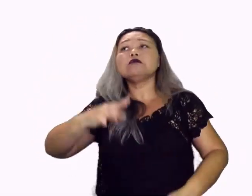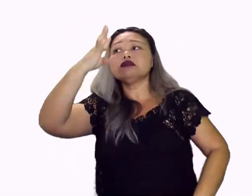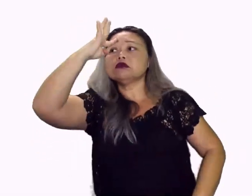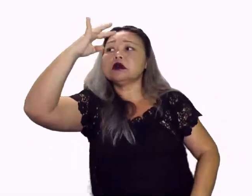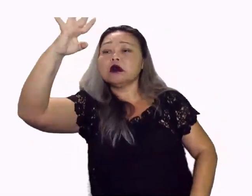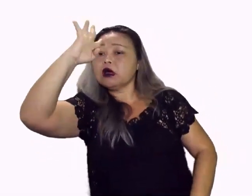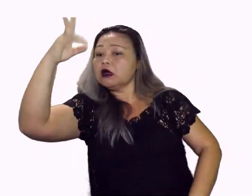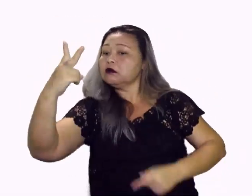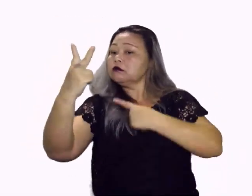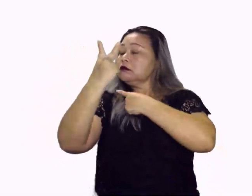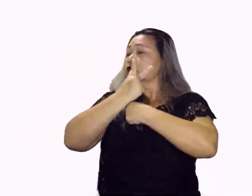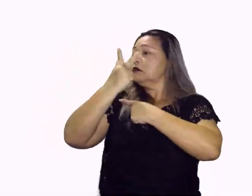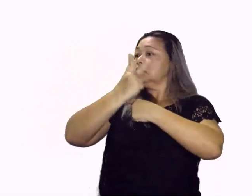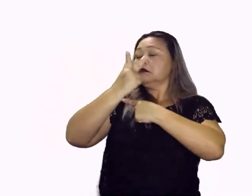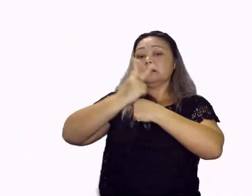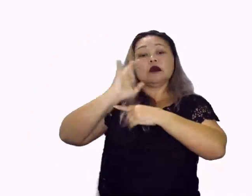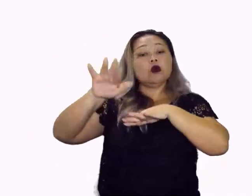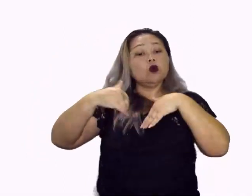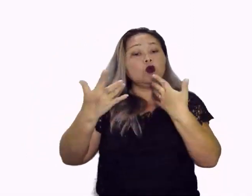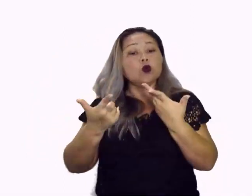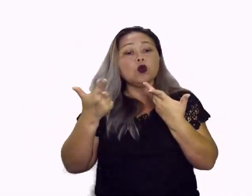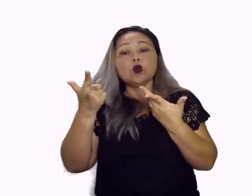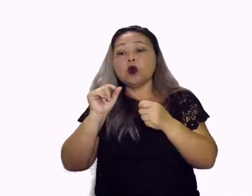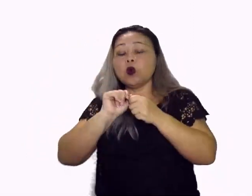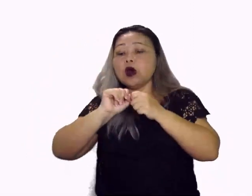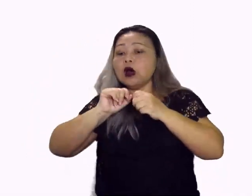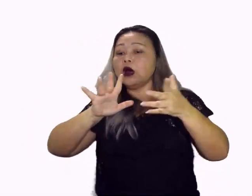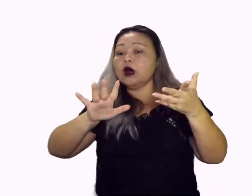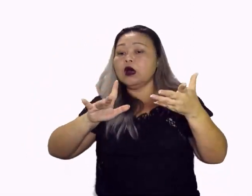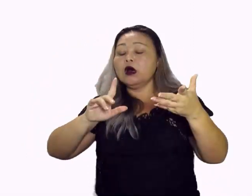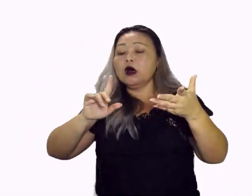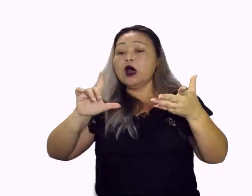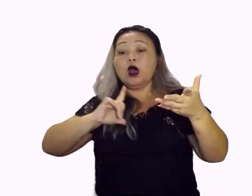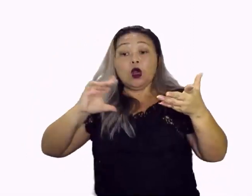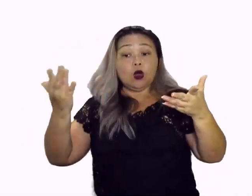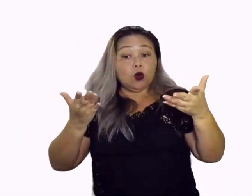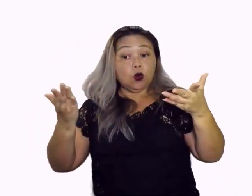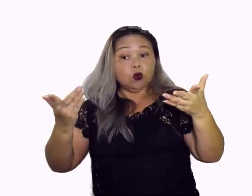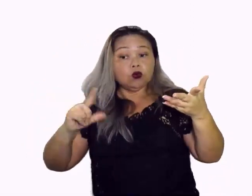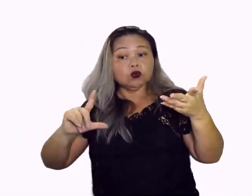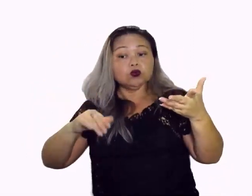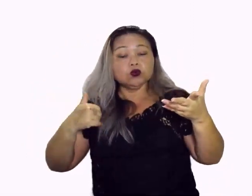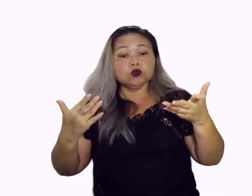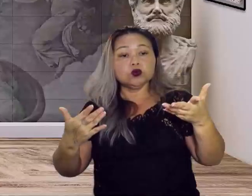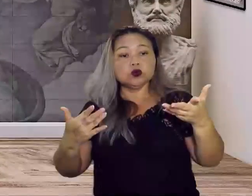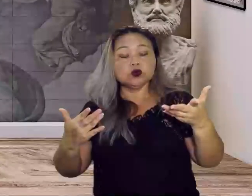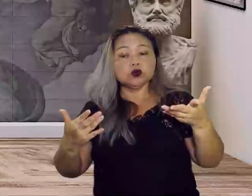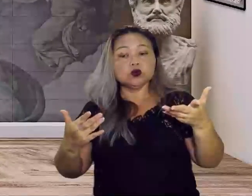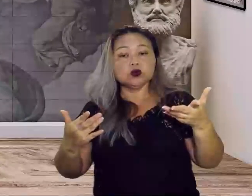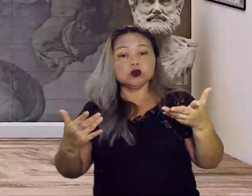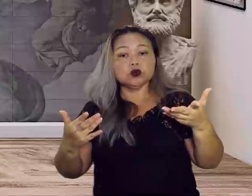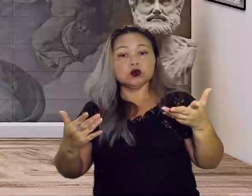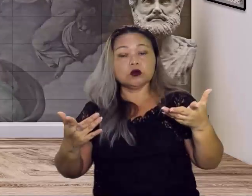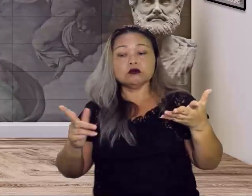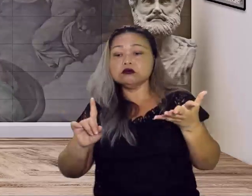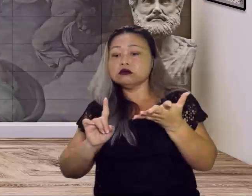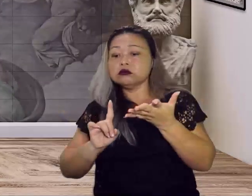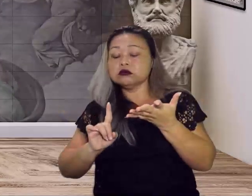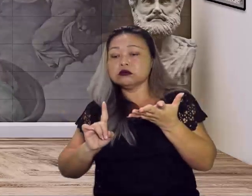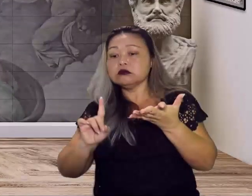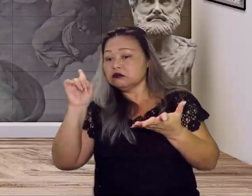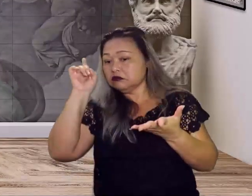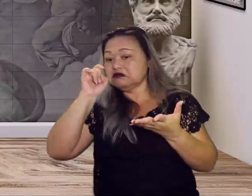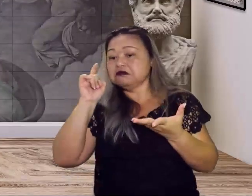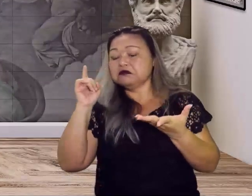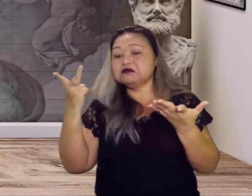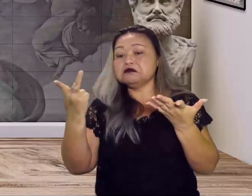isso, tá? Quando tem um tsunami, ó, hoje nós vivemos em várias situações